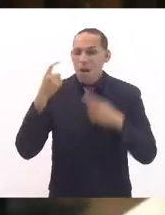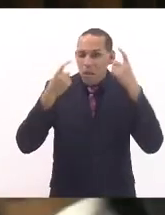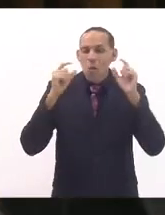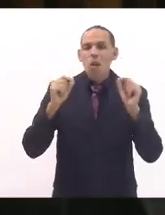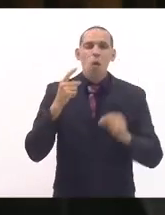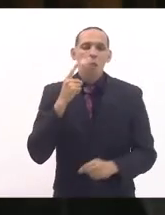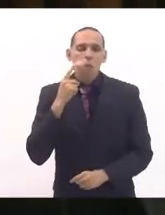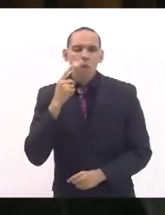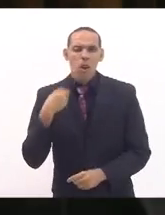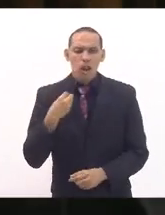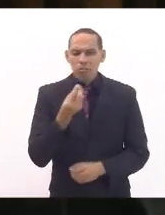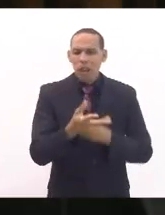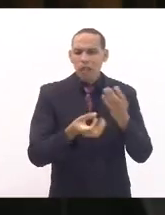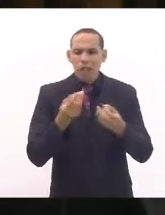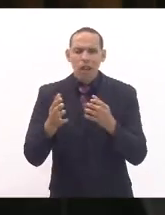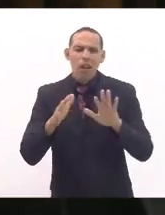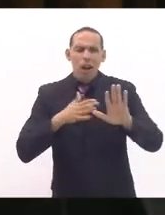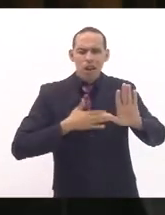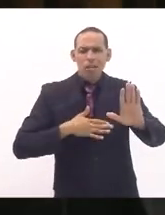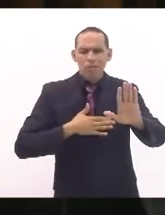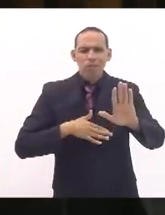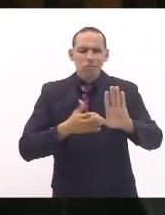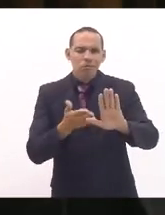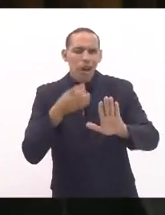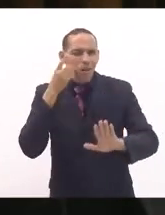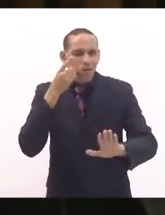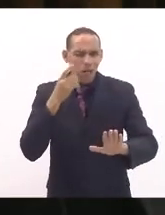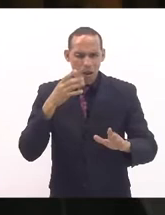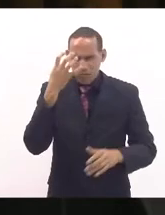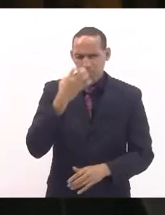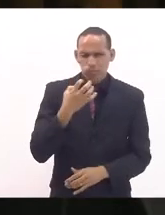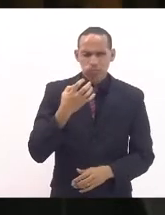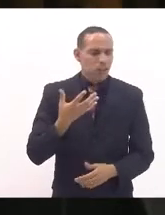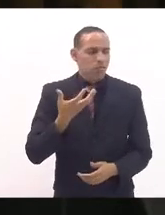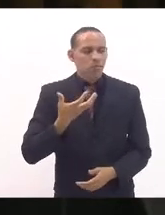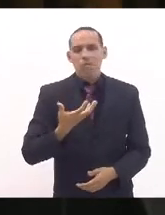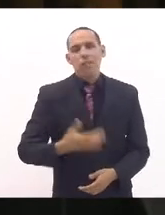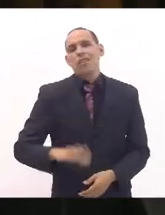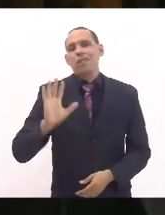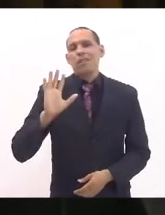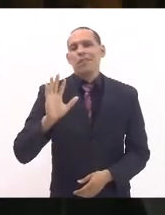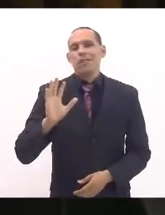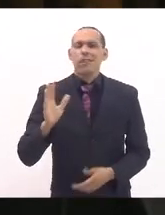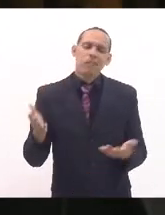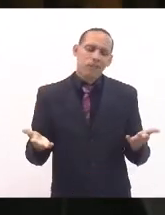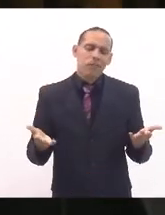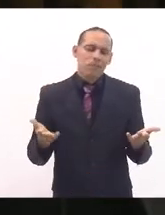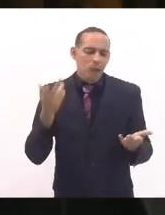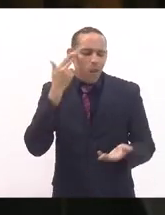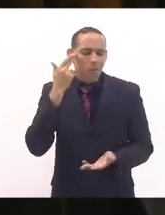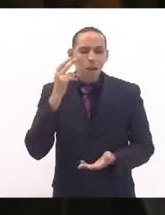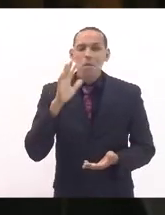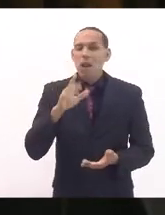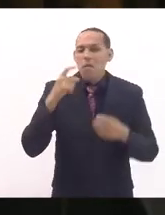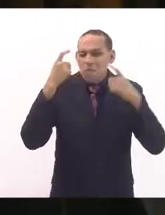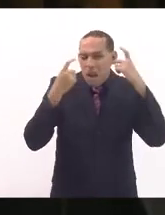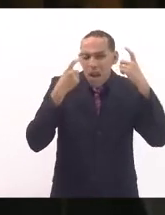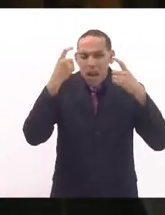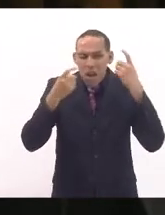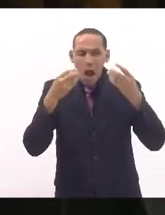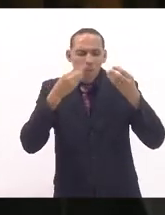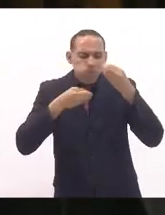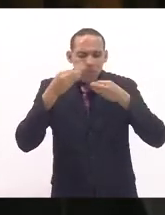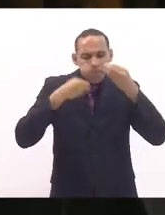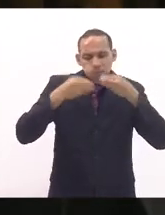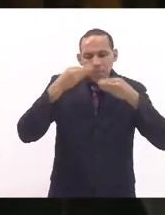Eu ofereci bala para ver se acalmava o mau humor do deputado. Ele não aceitou. Faz parte. Agora, se preocupam tanto com a